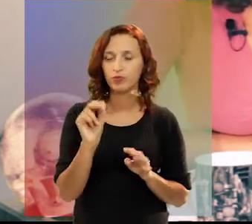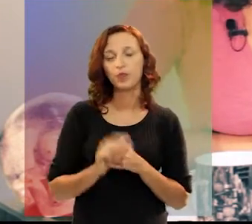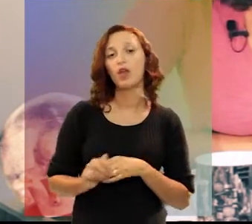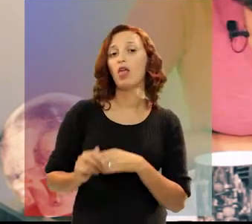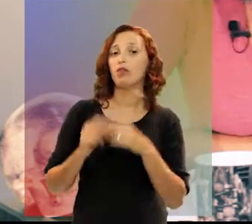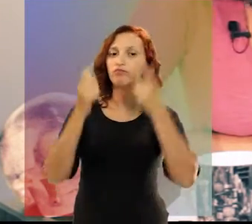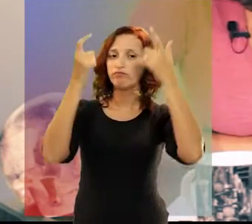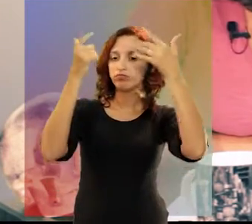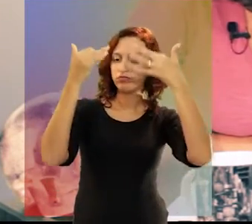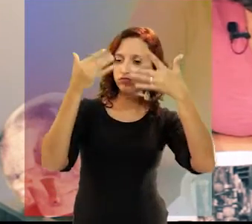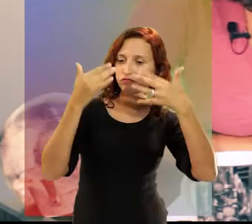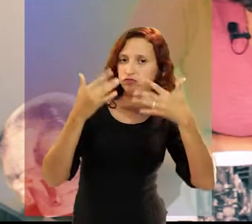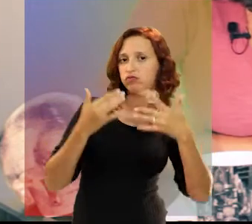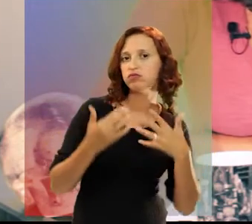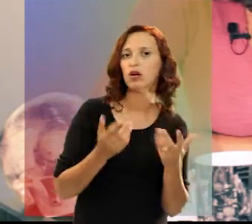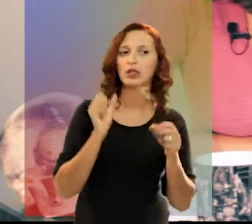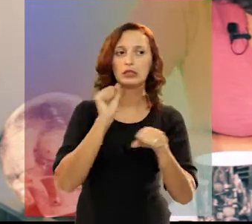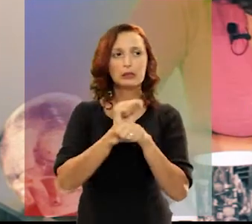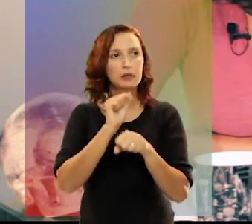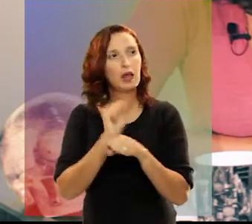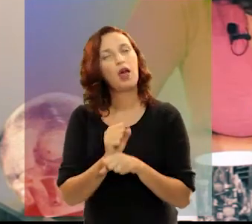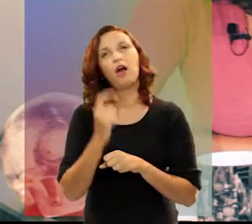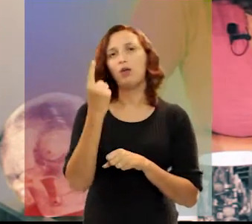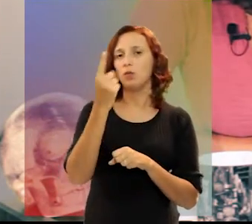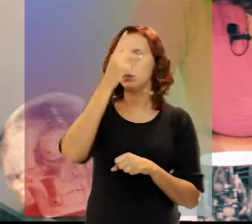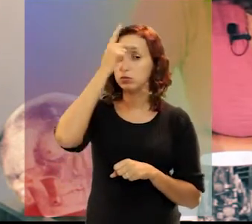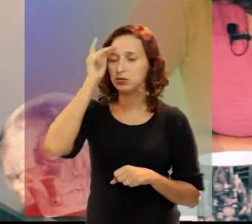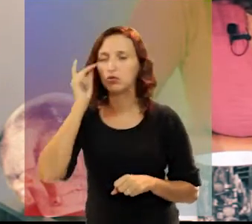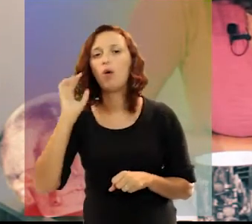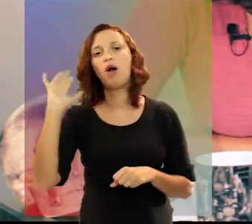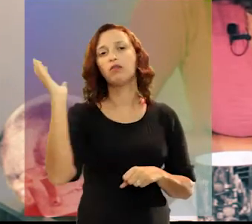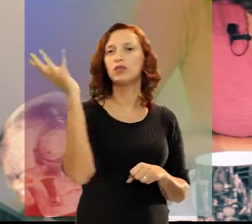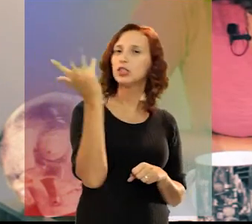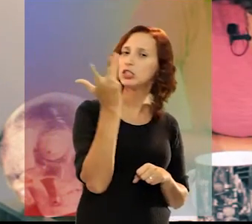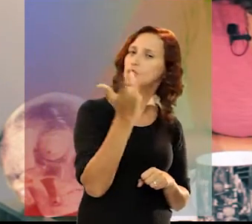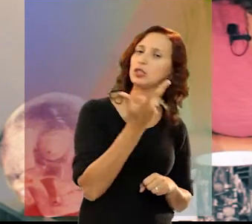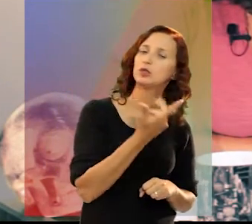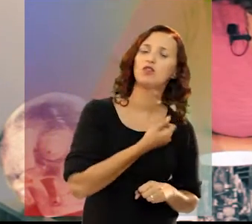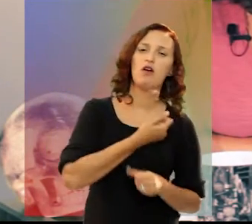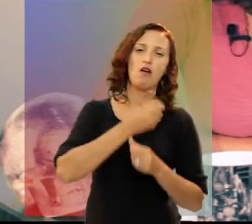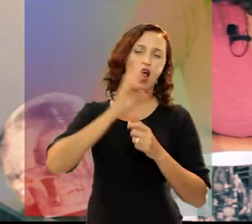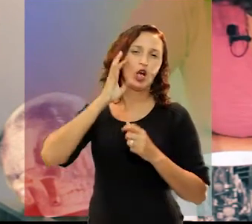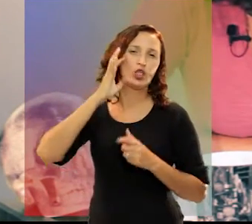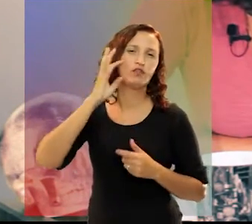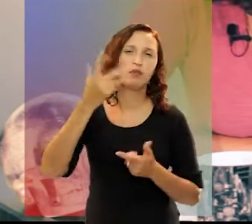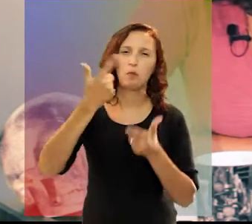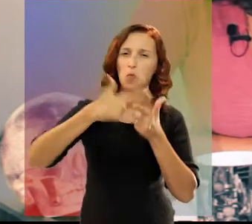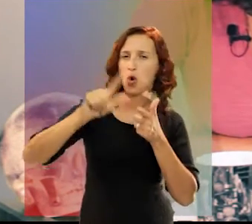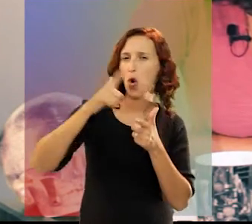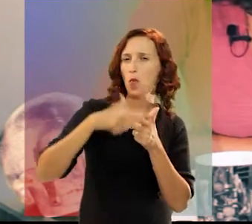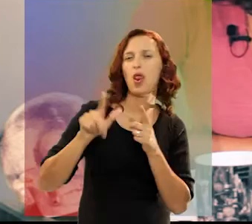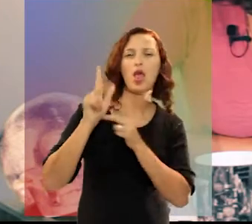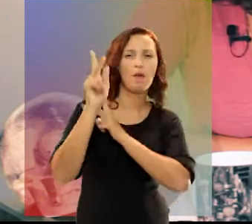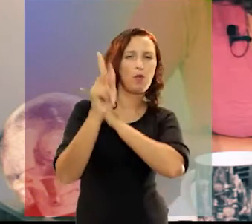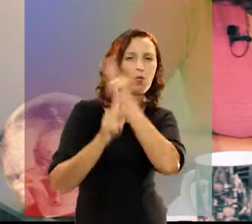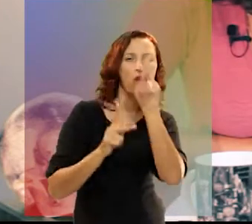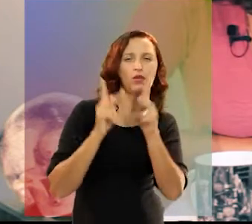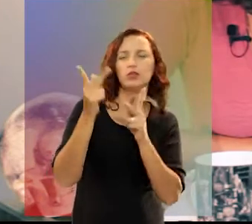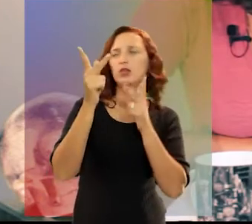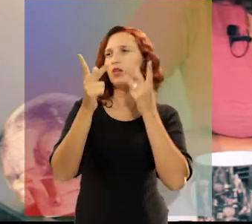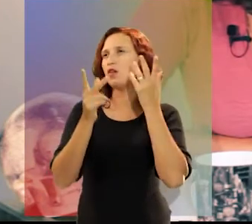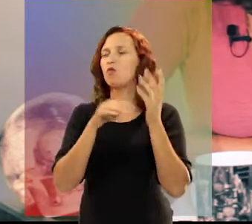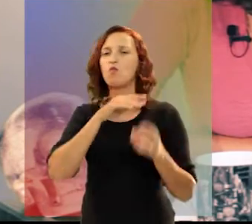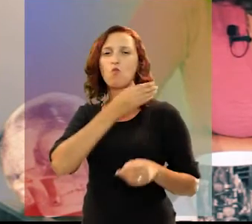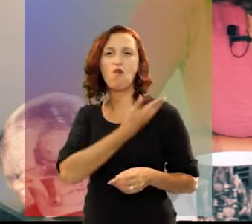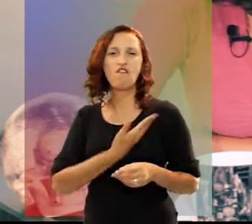assim, por este aspecto da gente esperar um cara que de alguma forma vai trazer, resolver o problema que a população tá